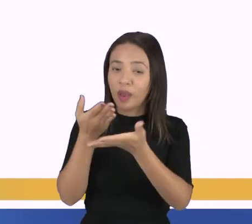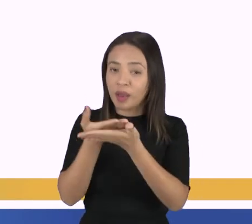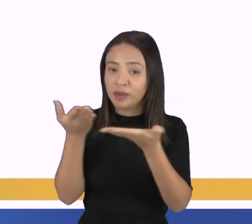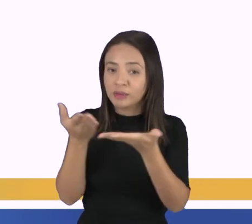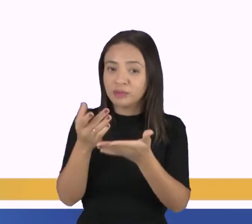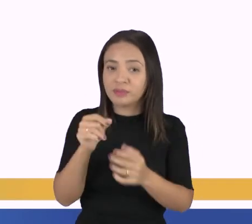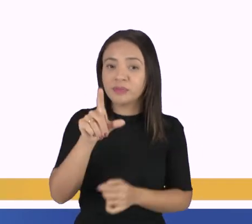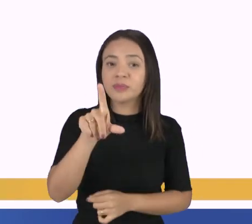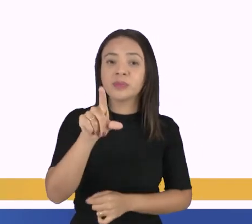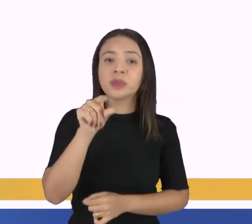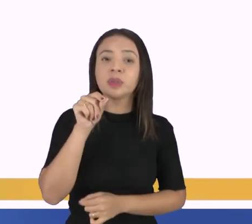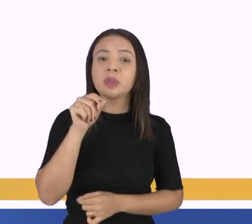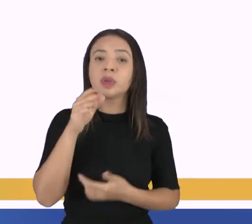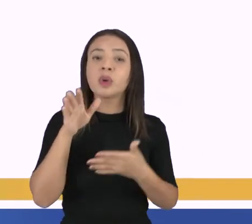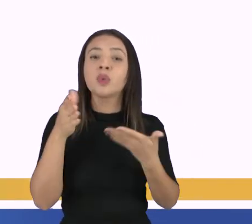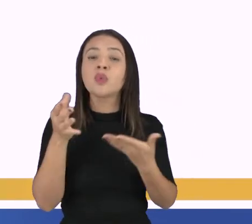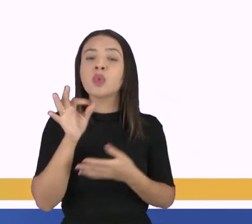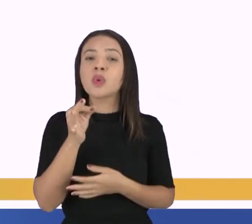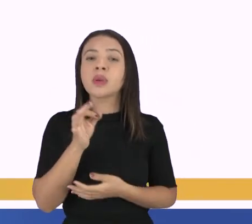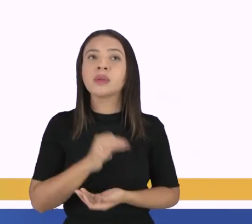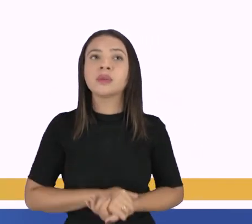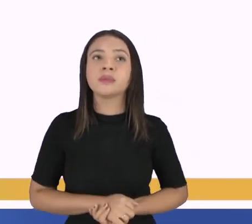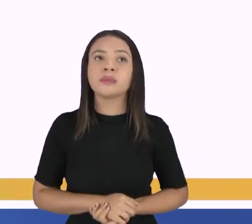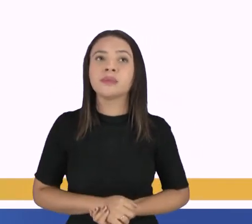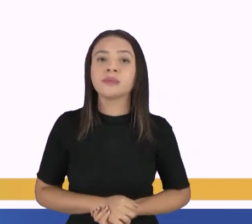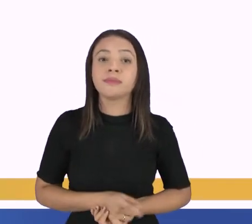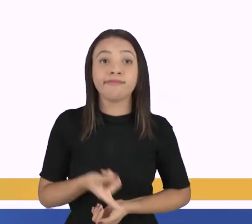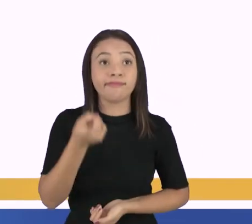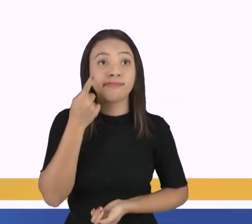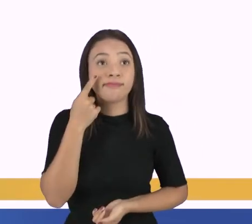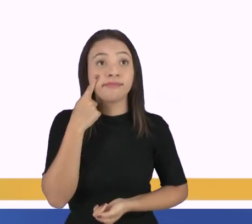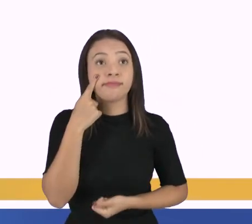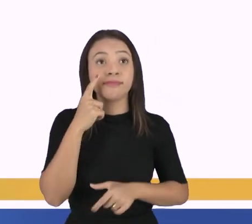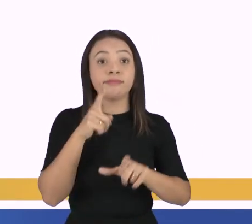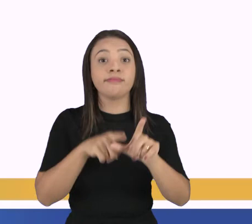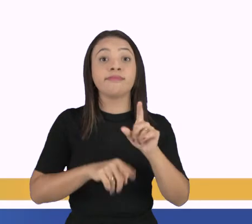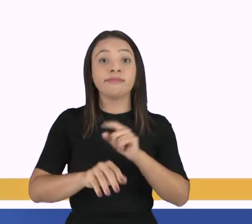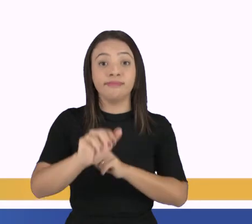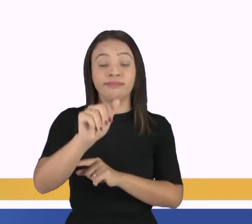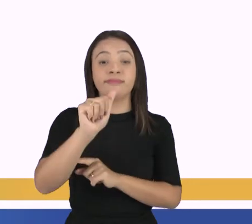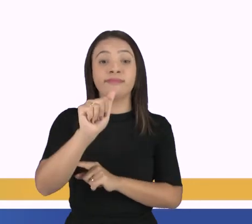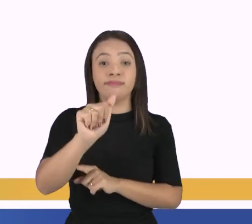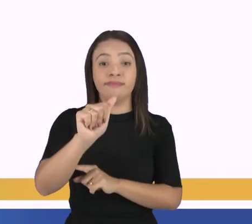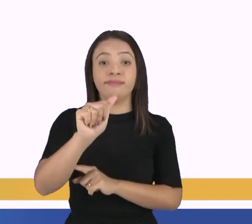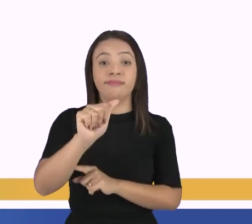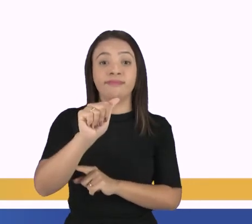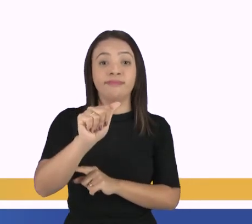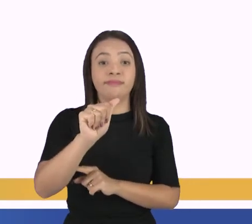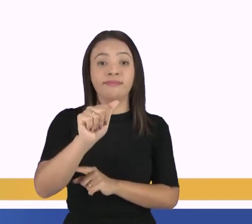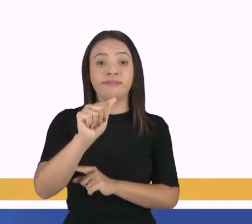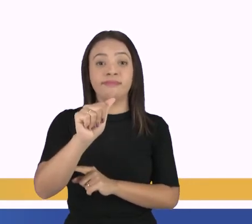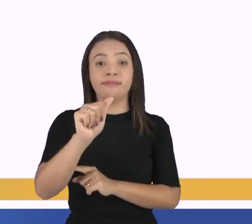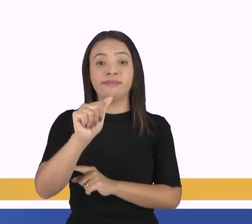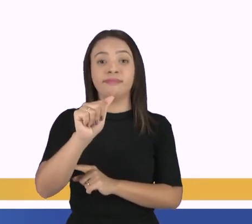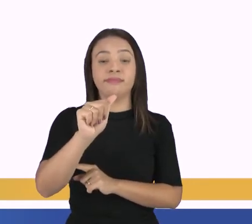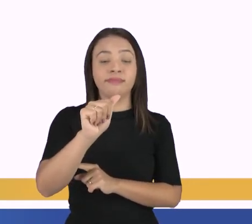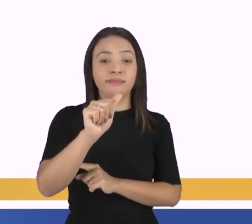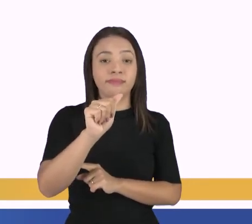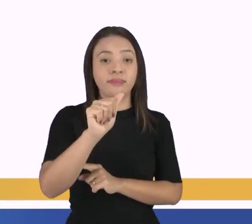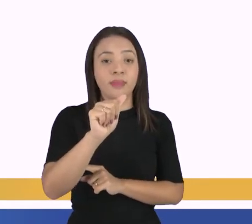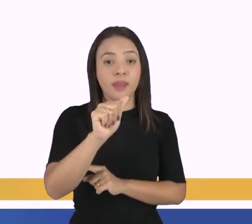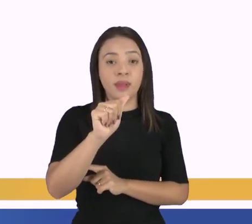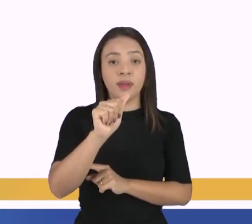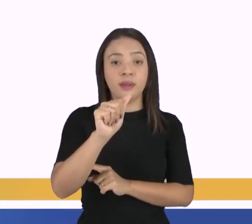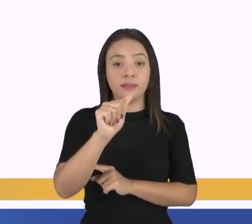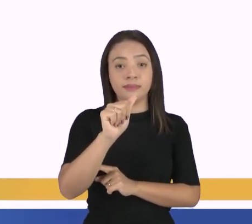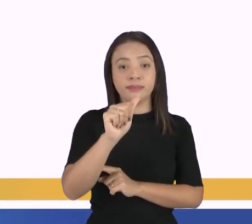a opção correta aí? Vamos lá observar. Então, uma consequência da